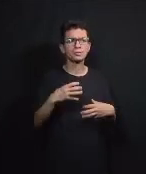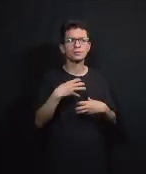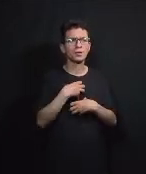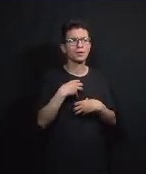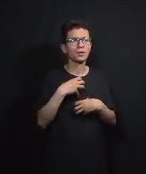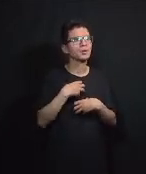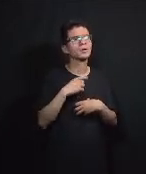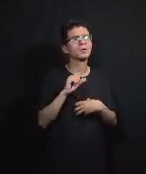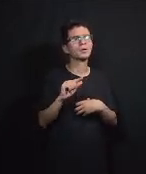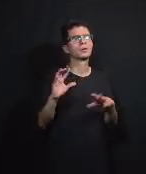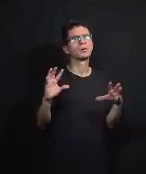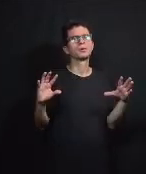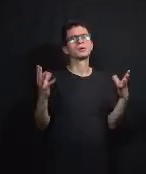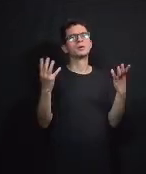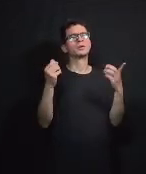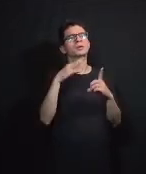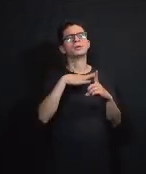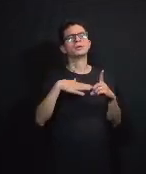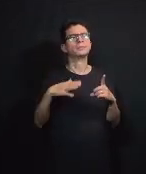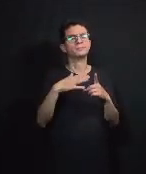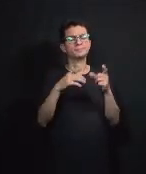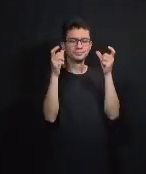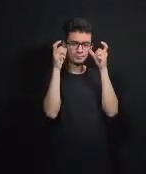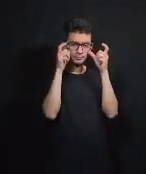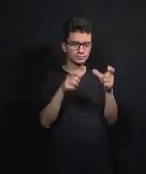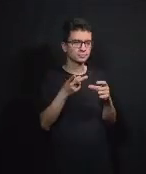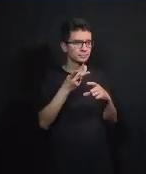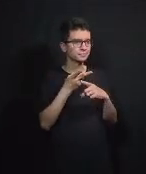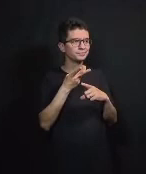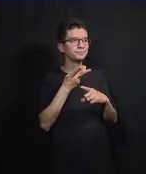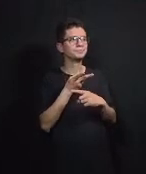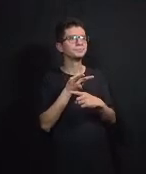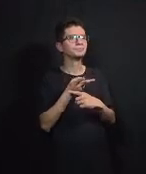reação da sociedade em busca de uma política mais